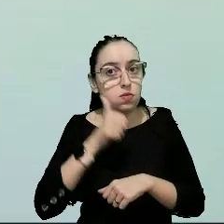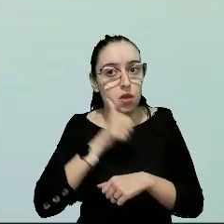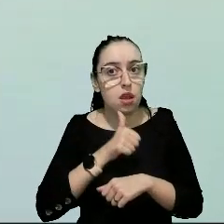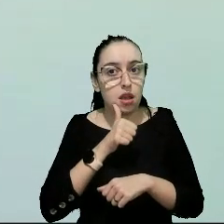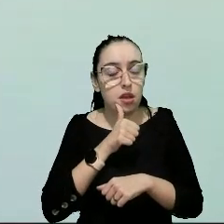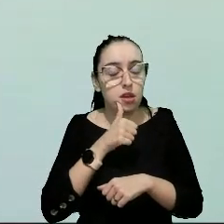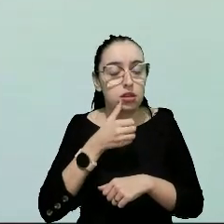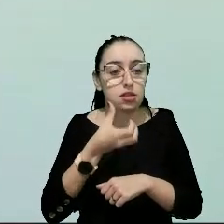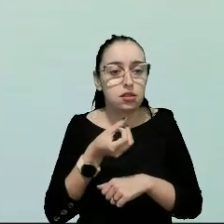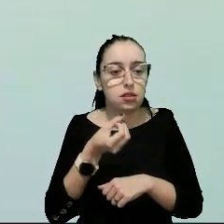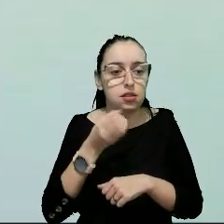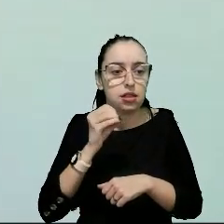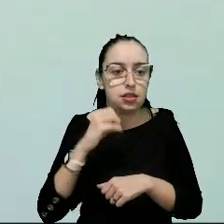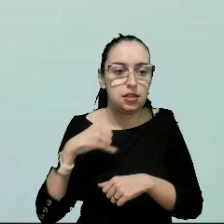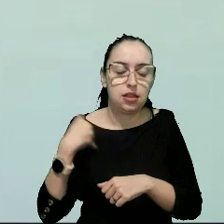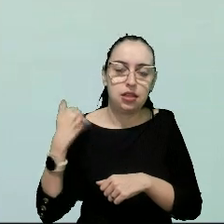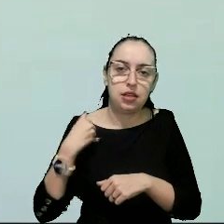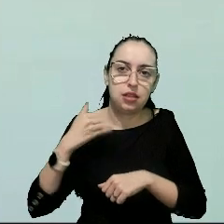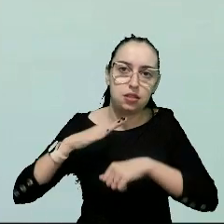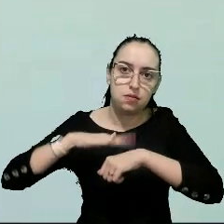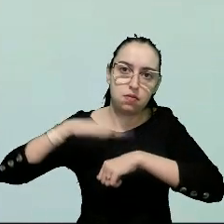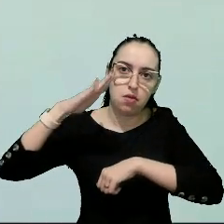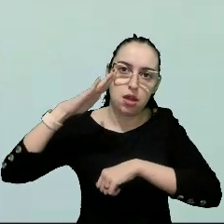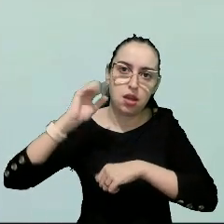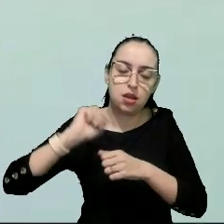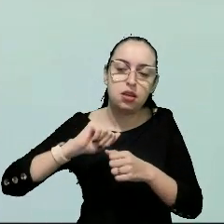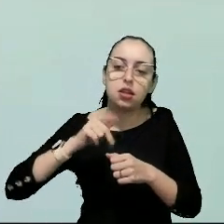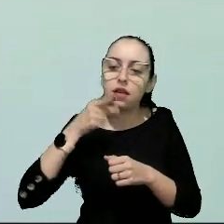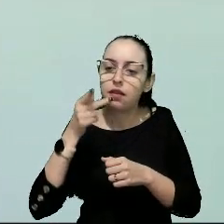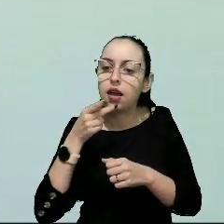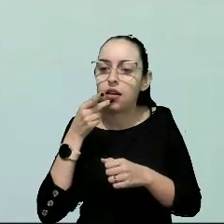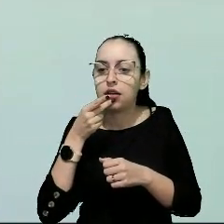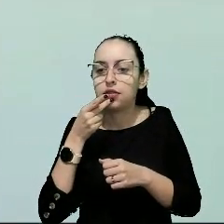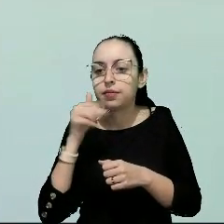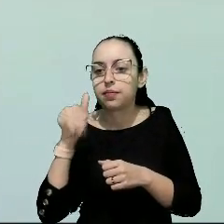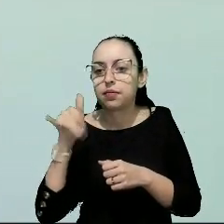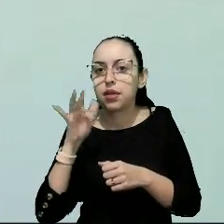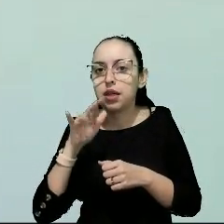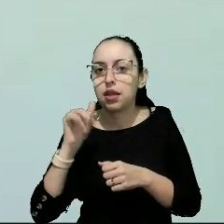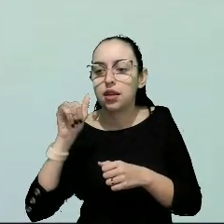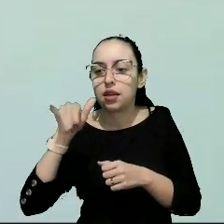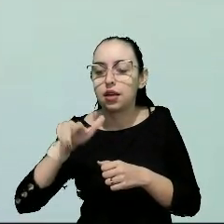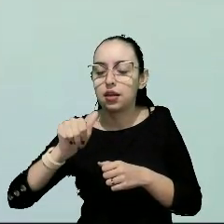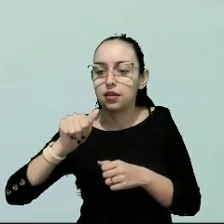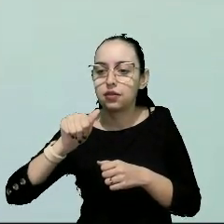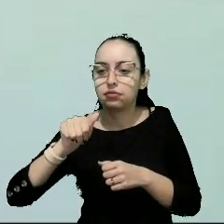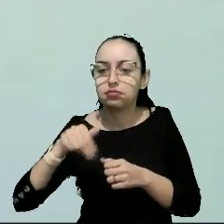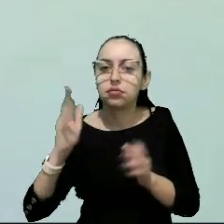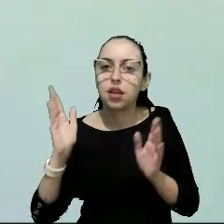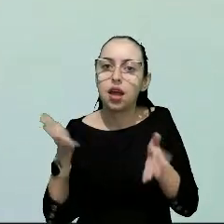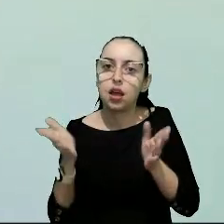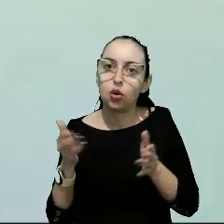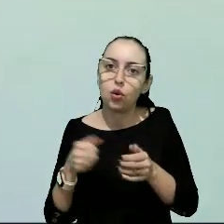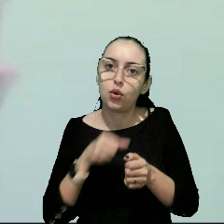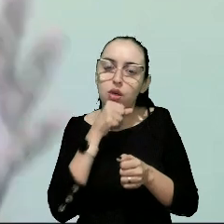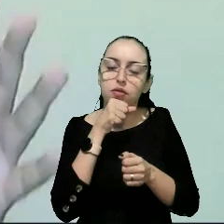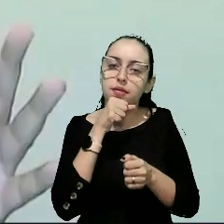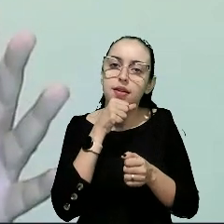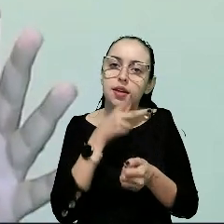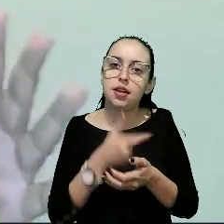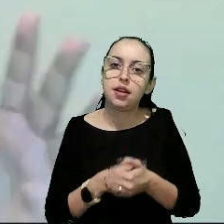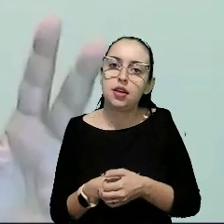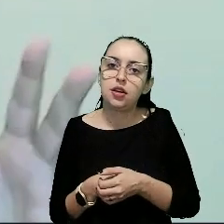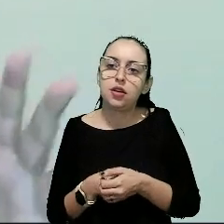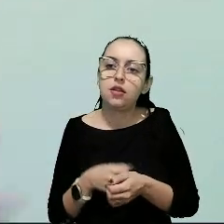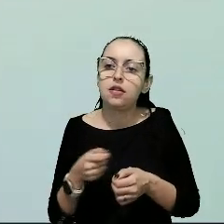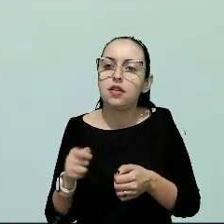mais mulheres, de 60 anos ou mais, que me dizem: Miriam, agora que eu